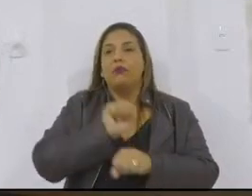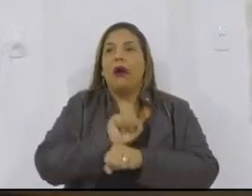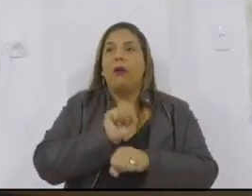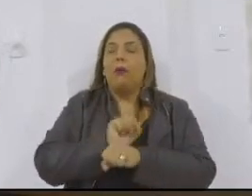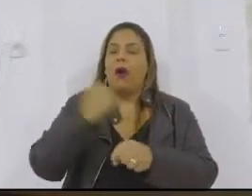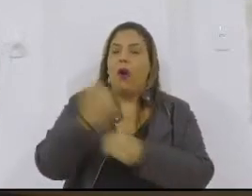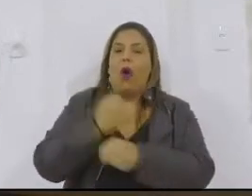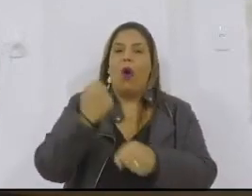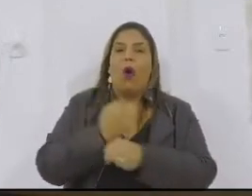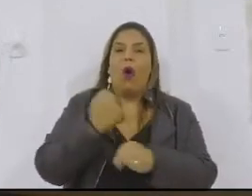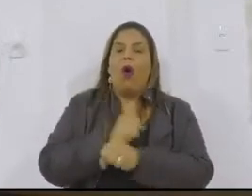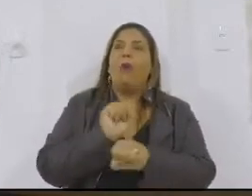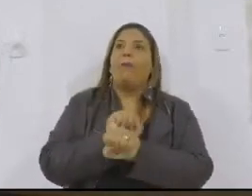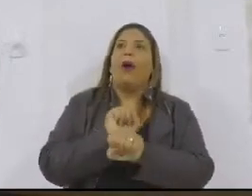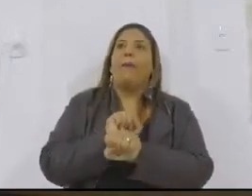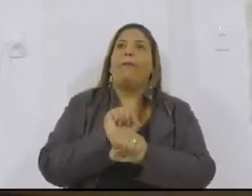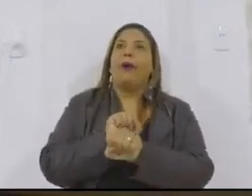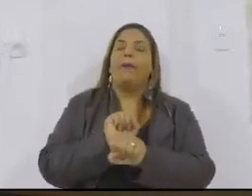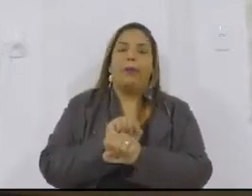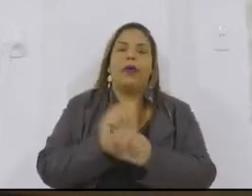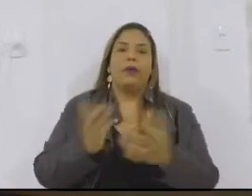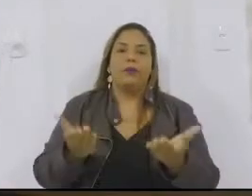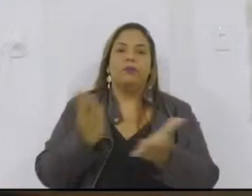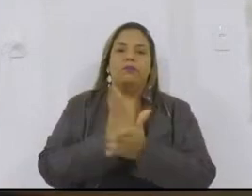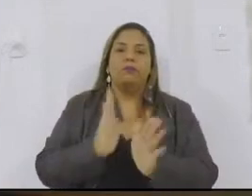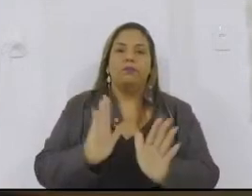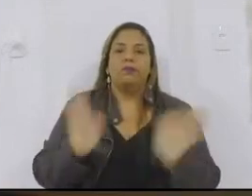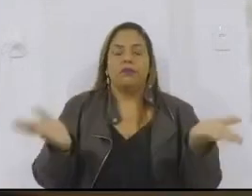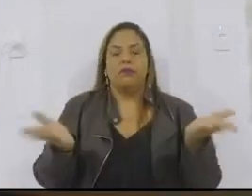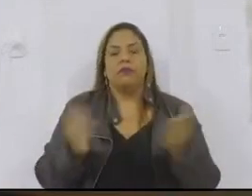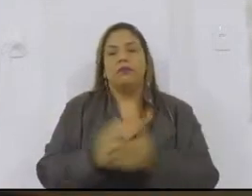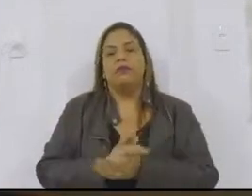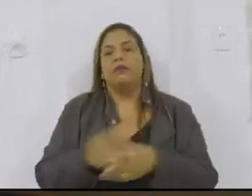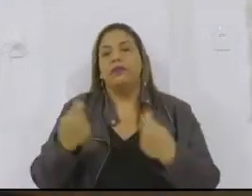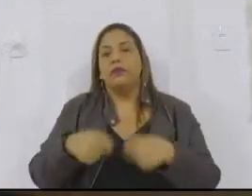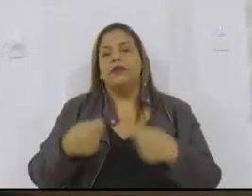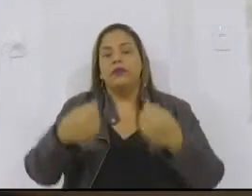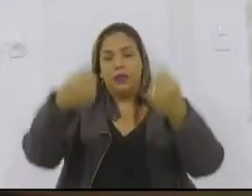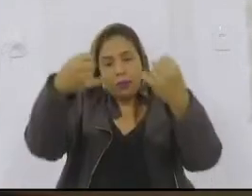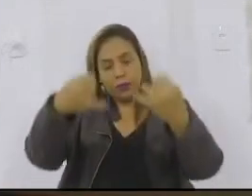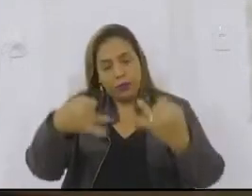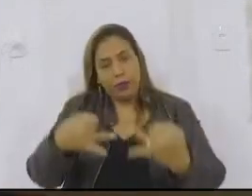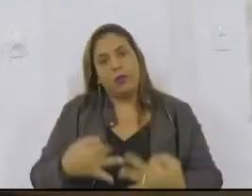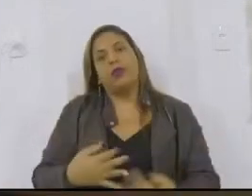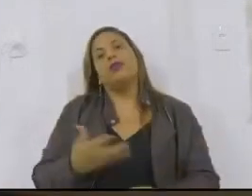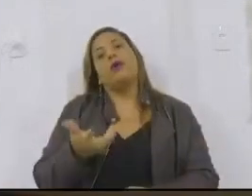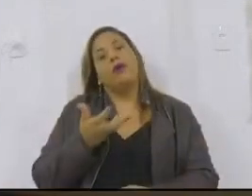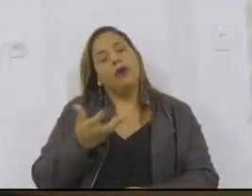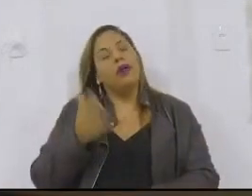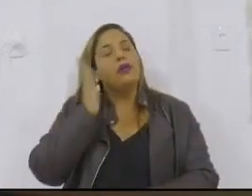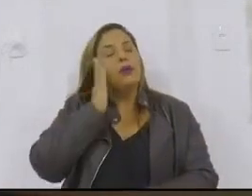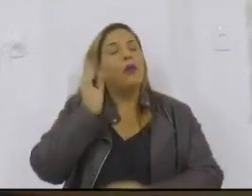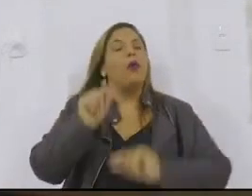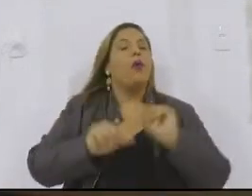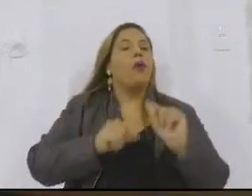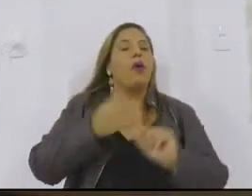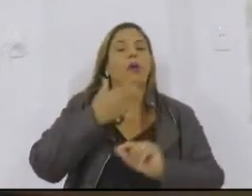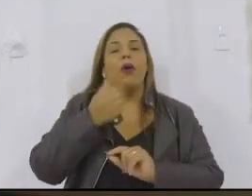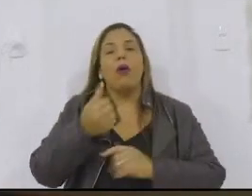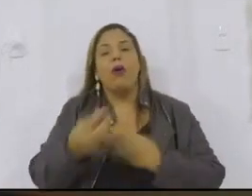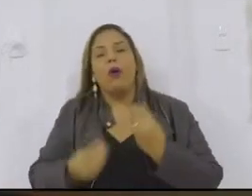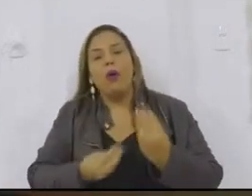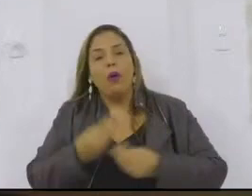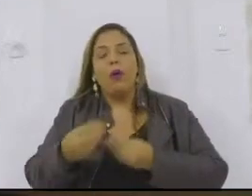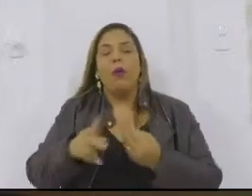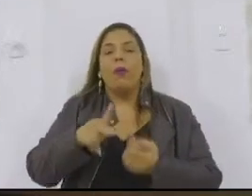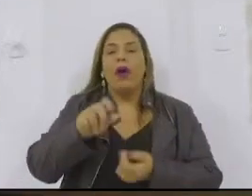essa parlamentar gostaria de obter informações acerca da referida obra diante do exposto, objetivando melhor o sistema de saúde municipal. Aguardo